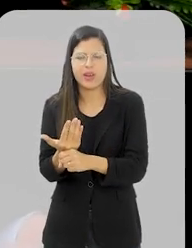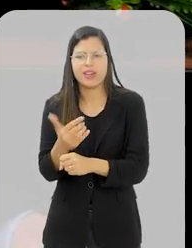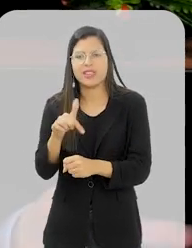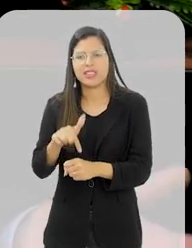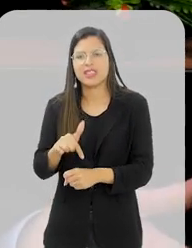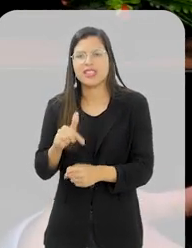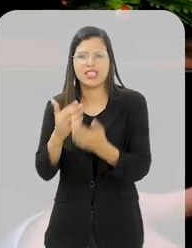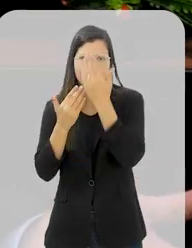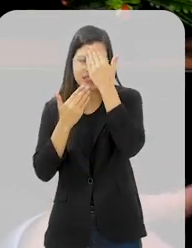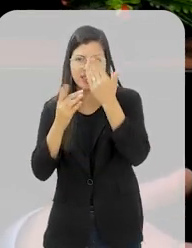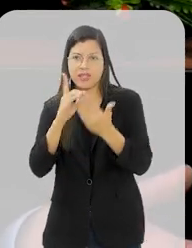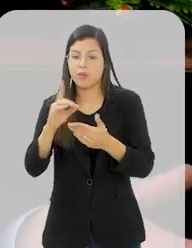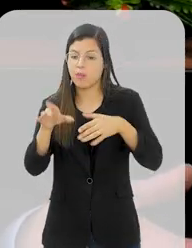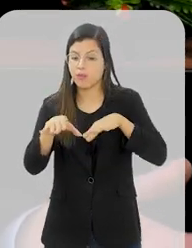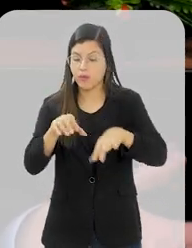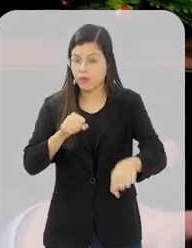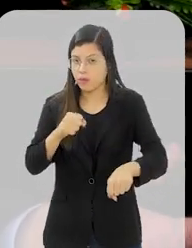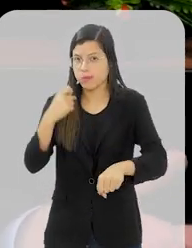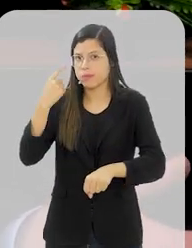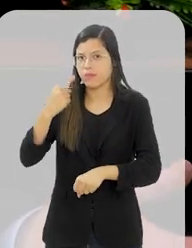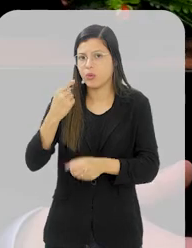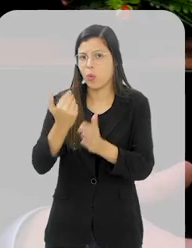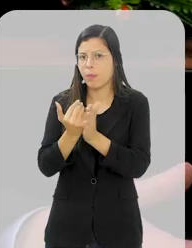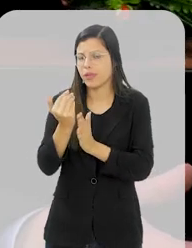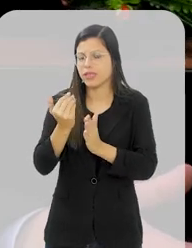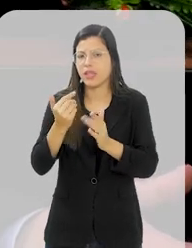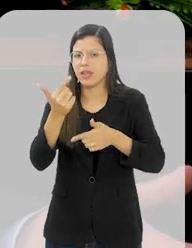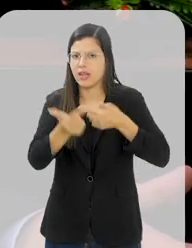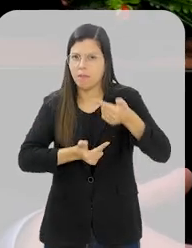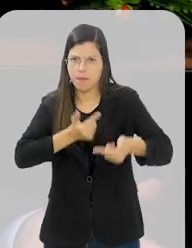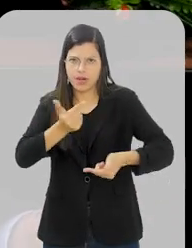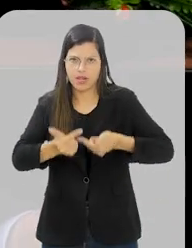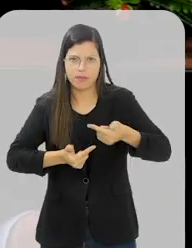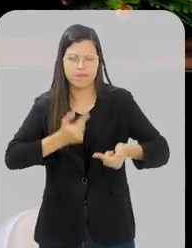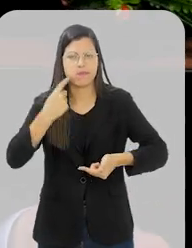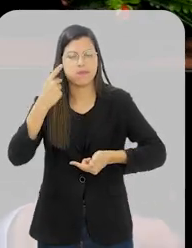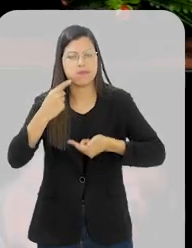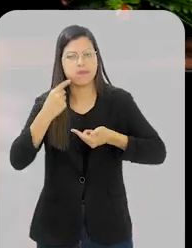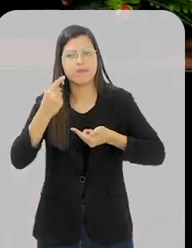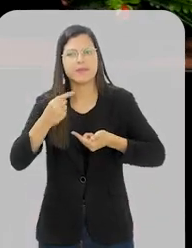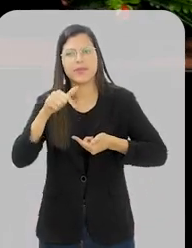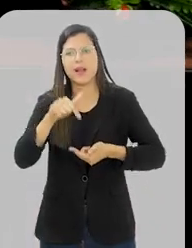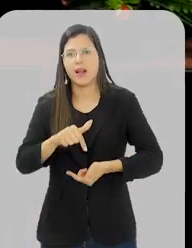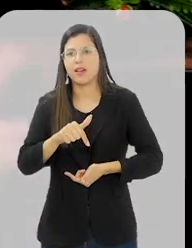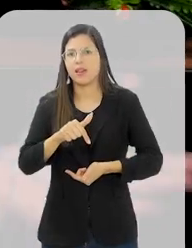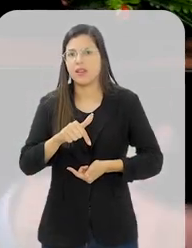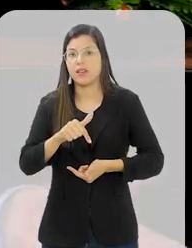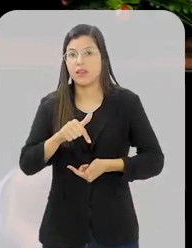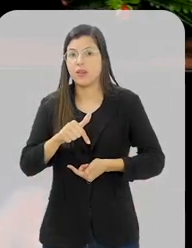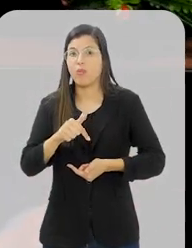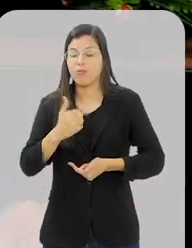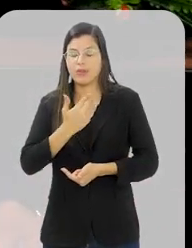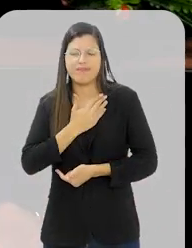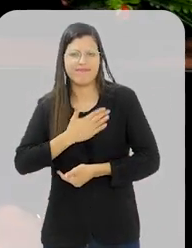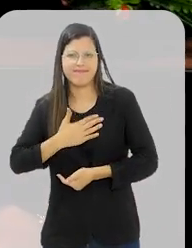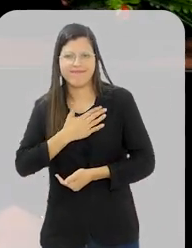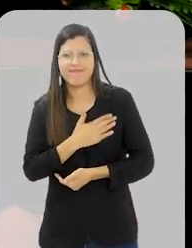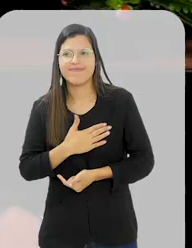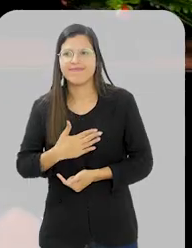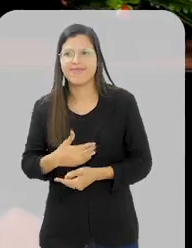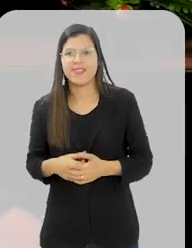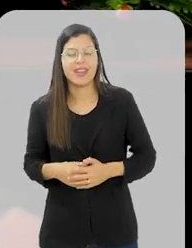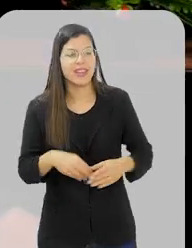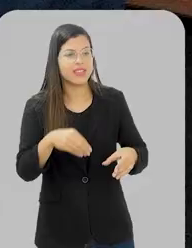e me formei advogado a partir dali comecei a trabalhar na advocacia e a me realizar dentro da profissão